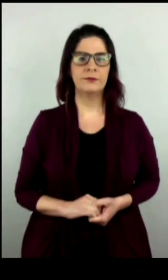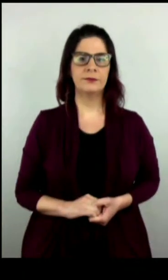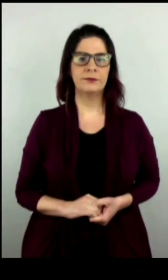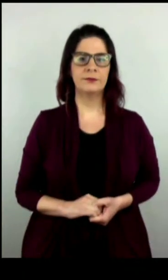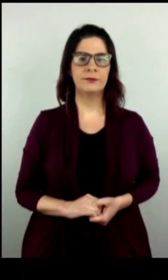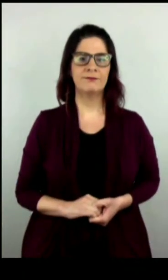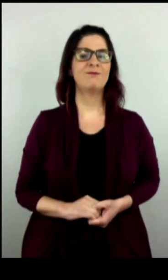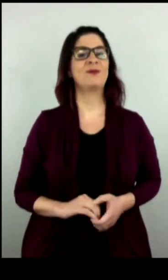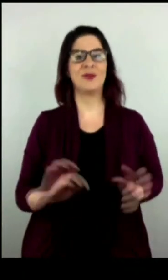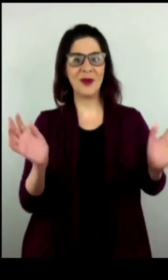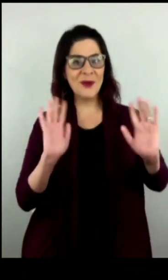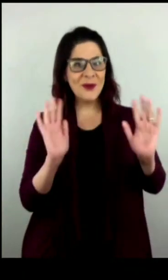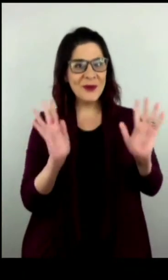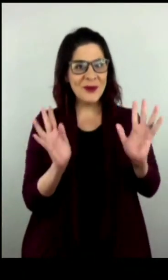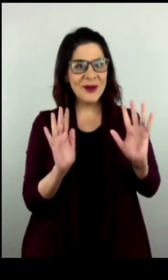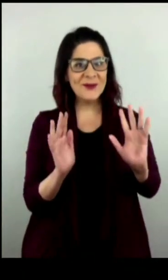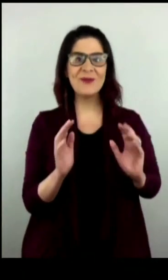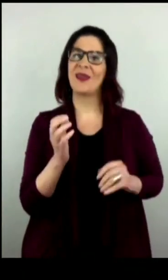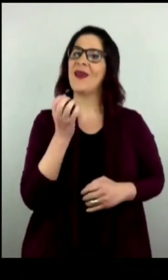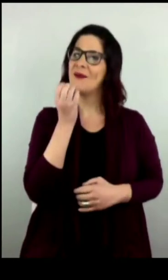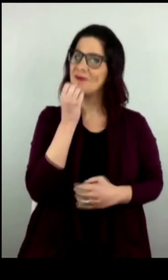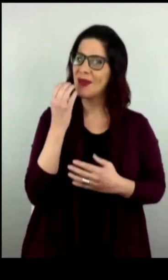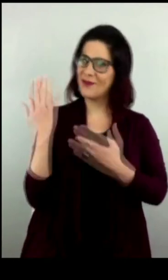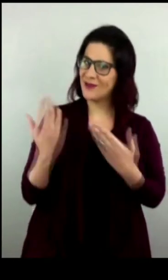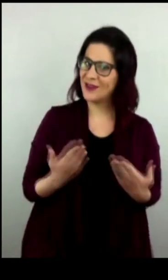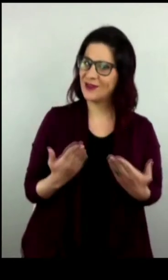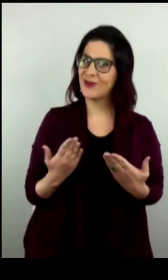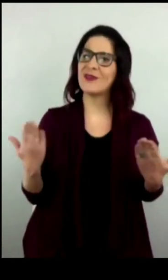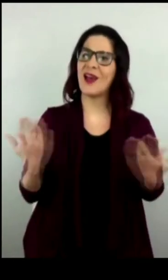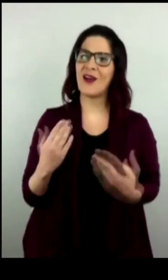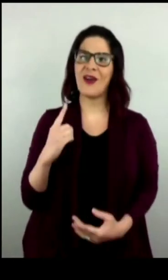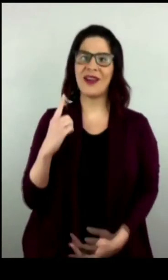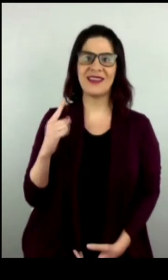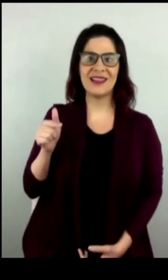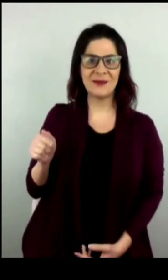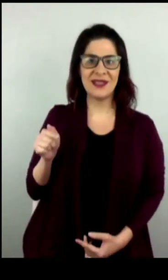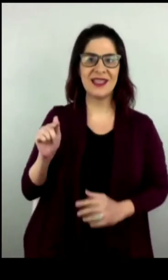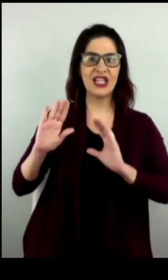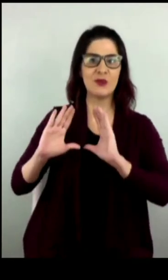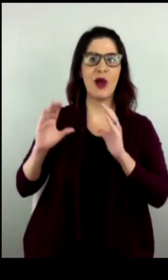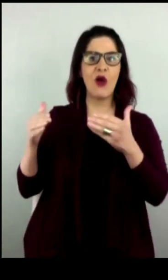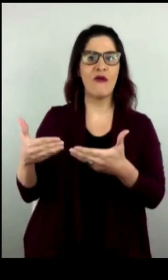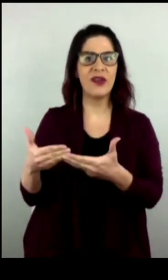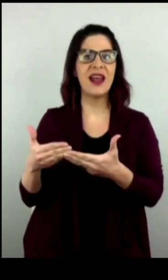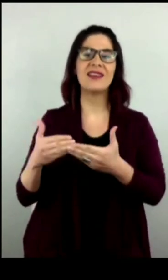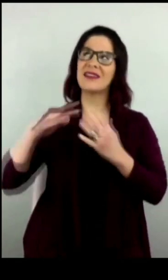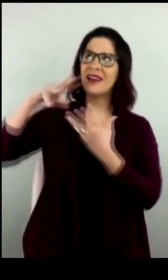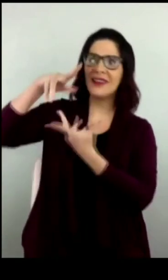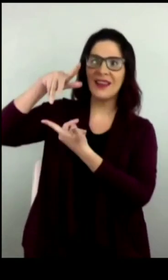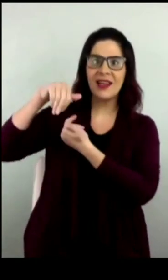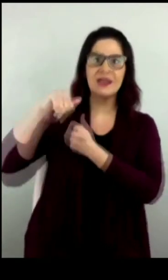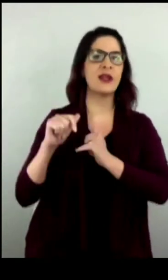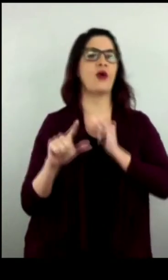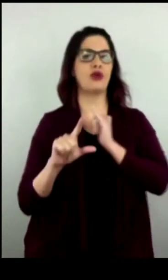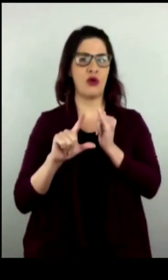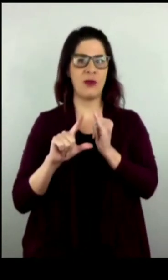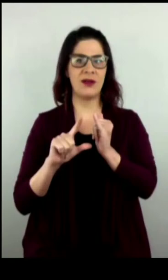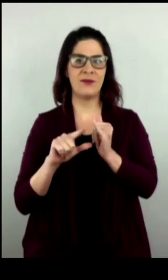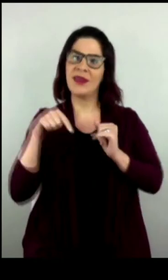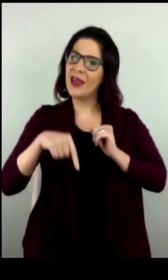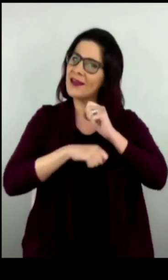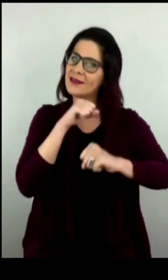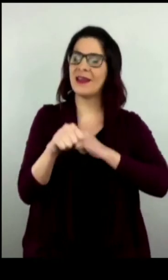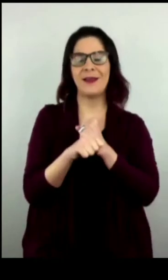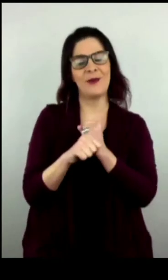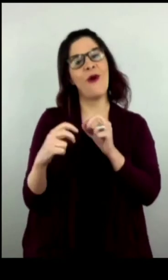Oi, bem-vindos à 17ª Conferência Internacional do Documentário, neste ano online, uma co-realização do É Tudo